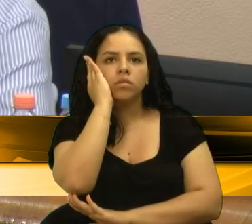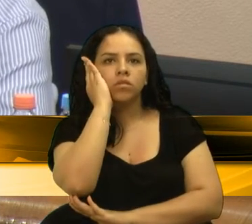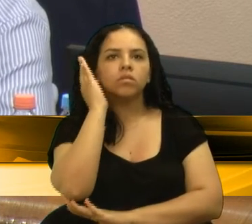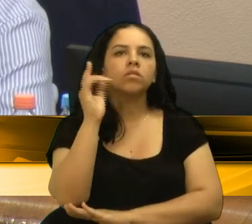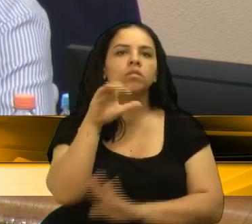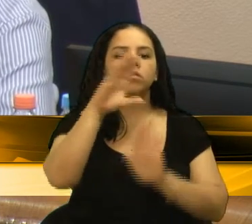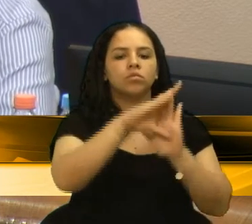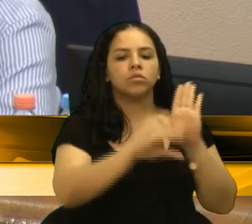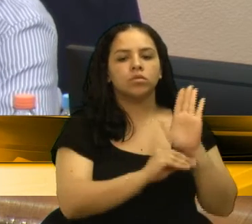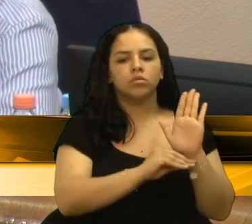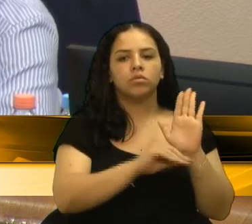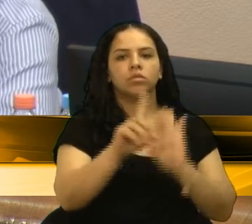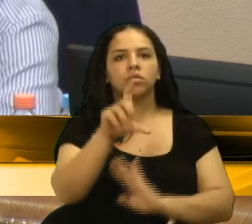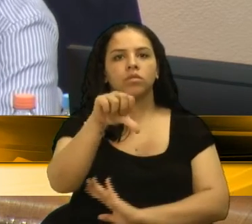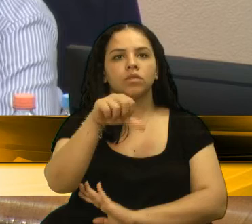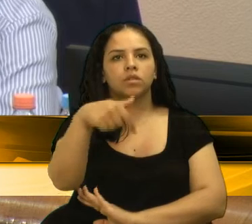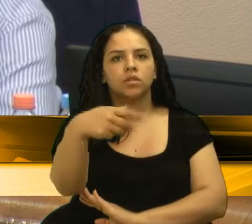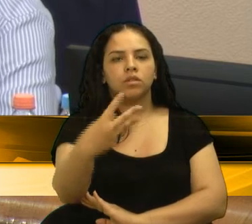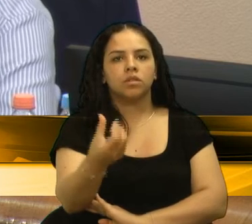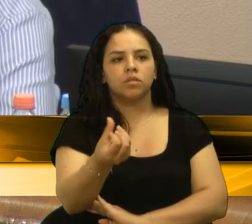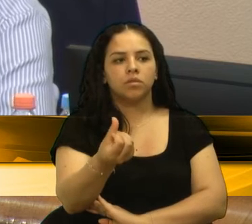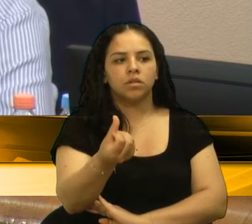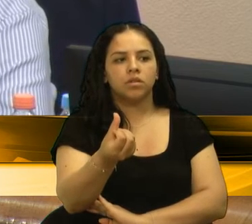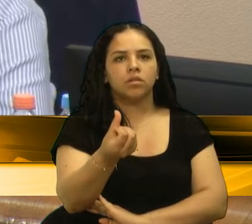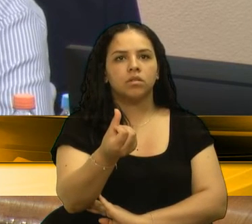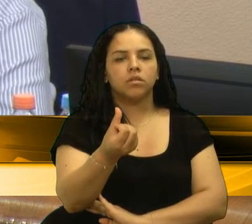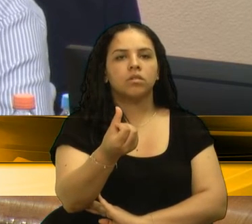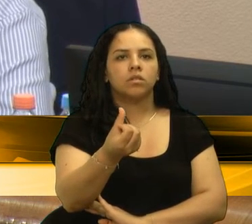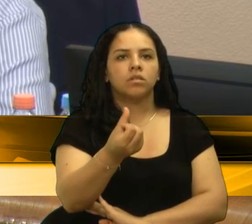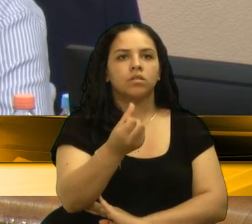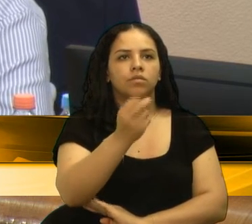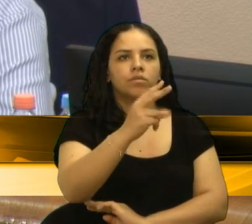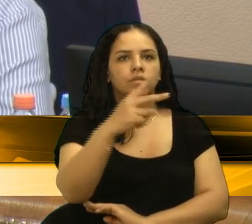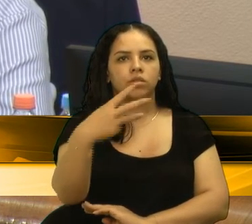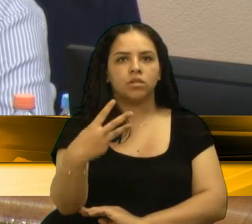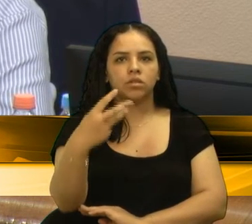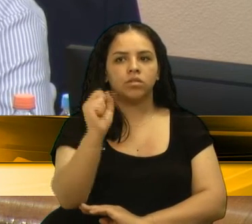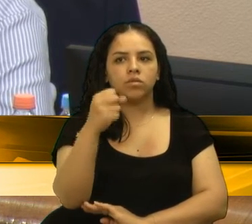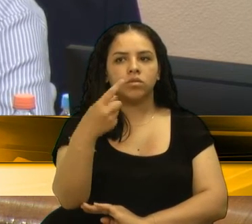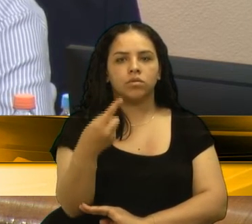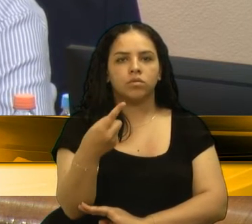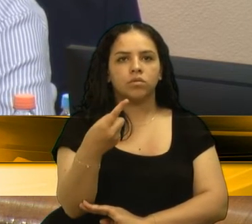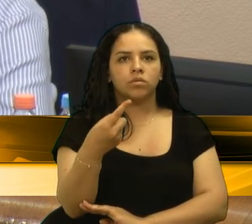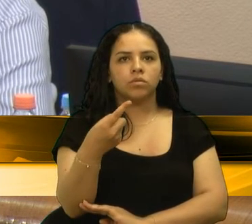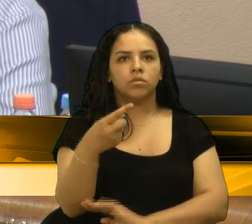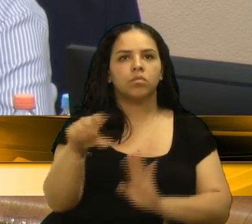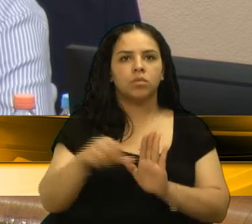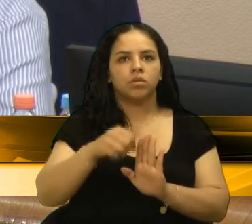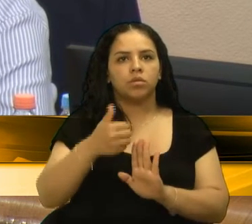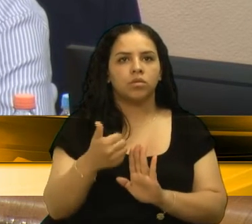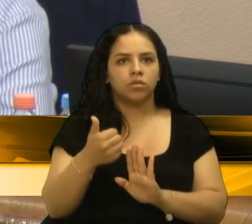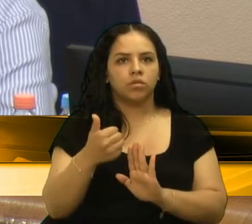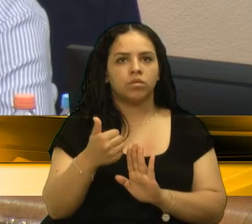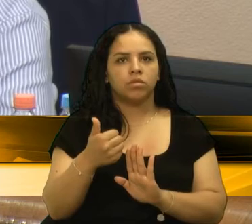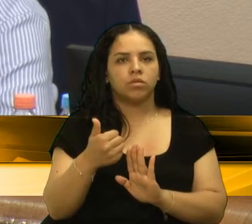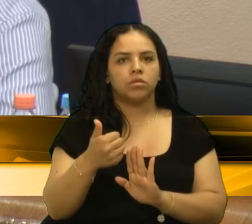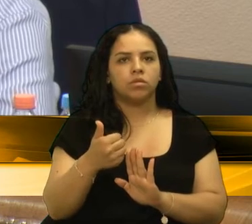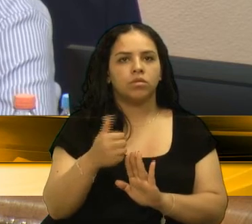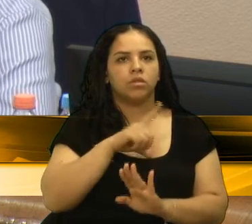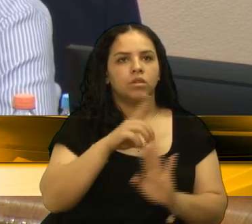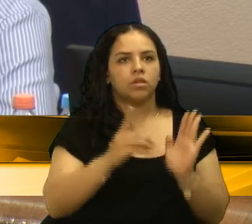do 19736 e a construção do texto do decreto 2381, ele servia para o melhor entendimento das normas ali constantes naquele